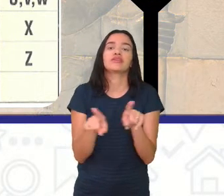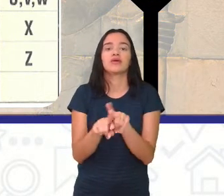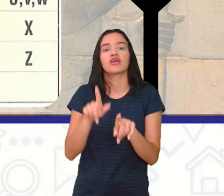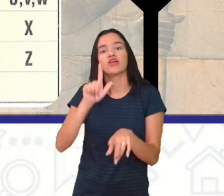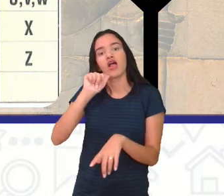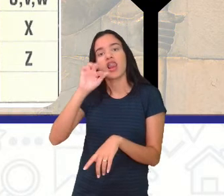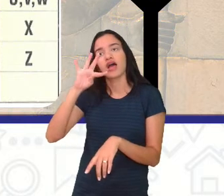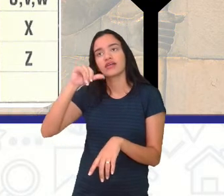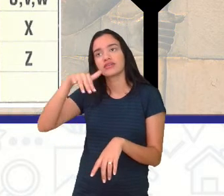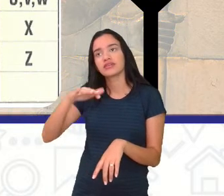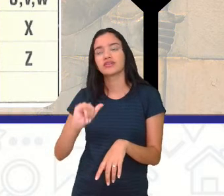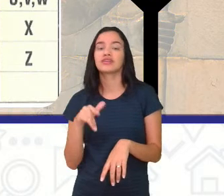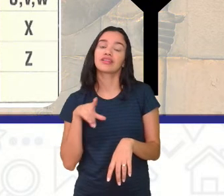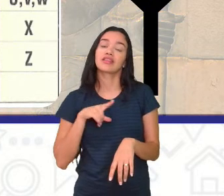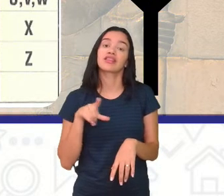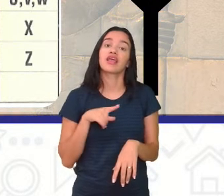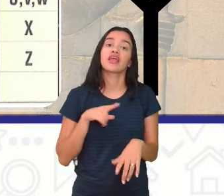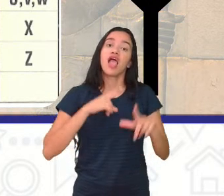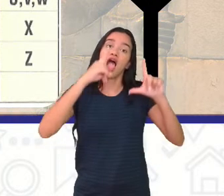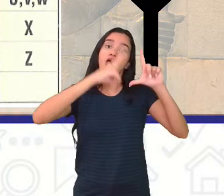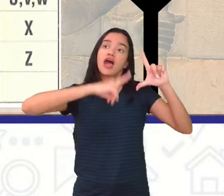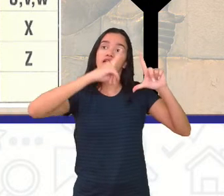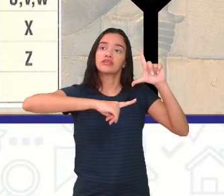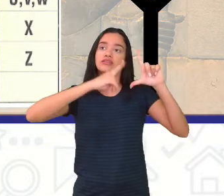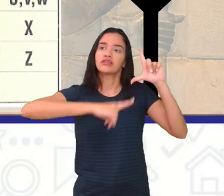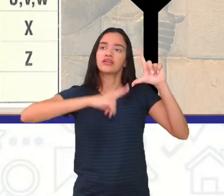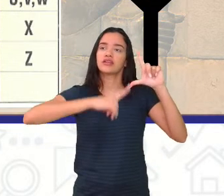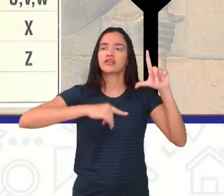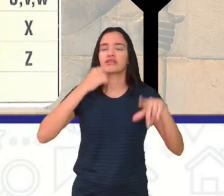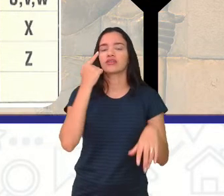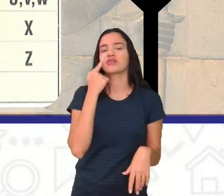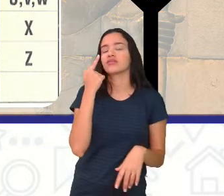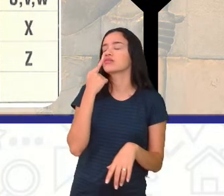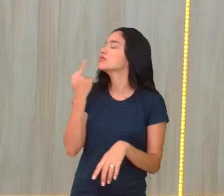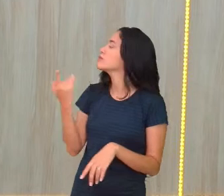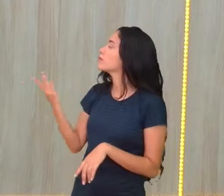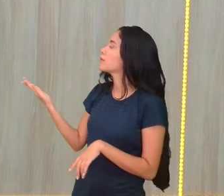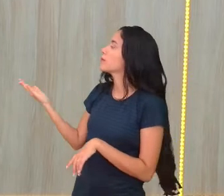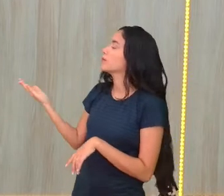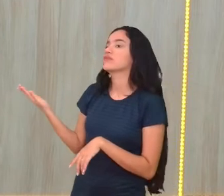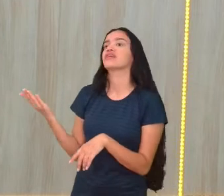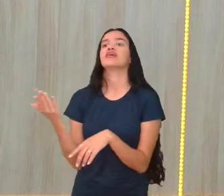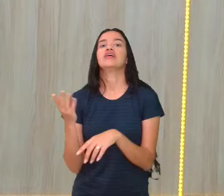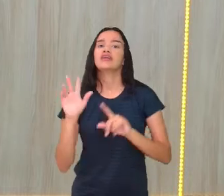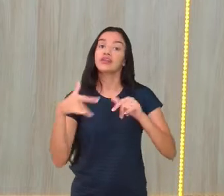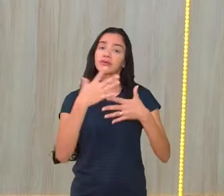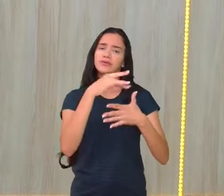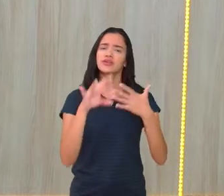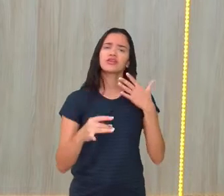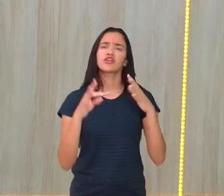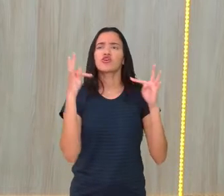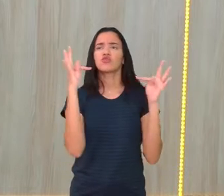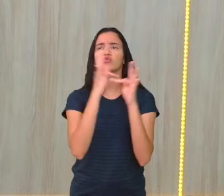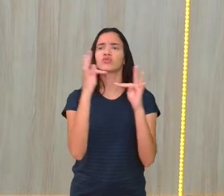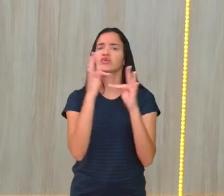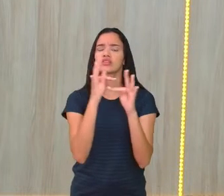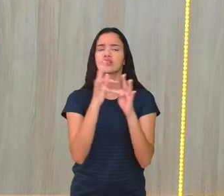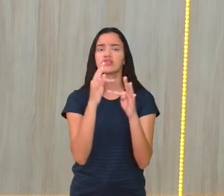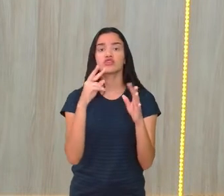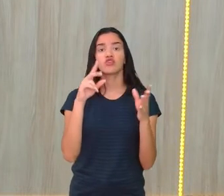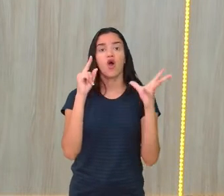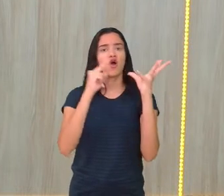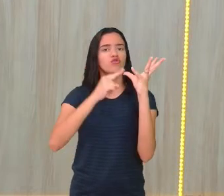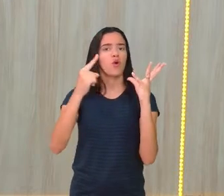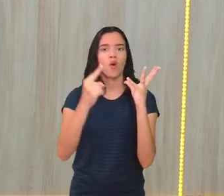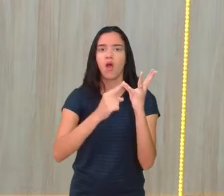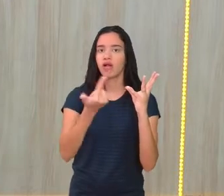né? Então a gente tem aqui as letras correspondentes, ó, que é um detalhe, né? Os fenícios, eles não tinham vogal.